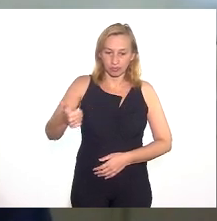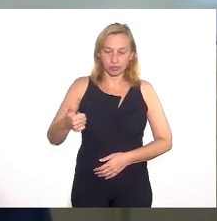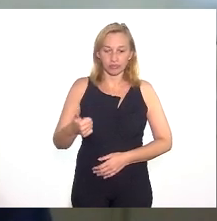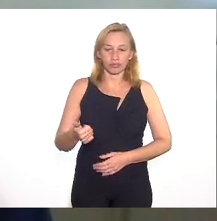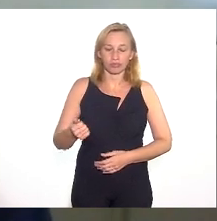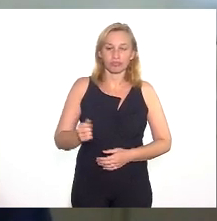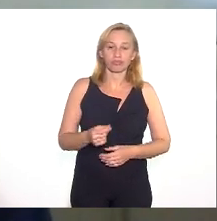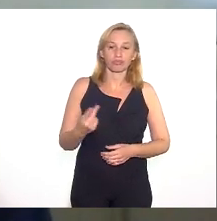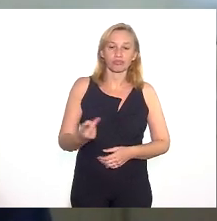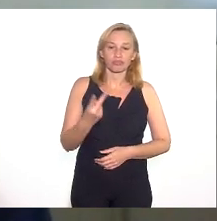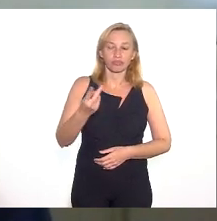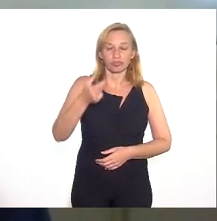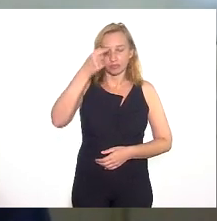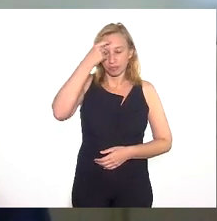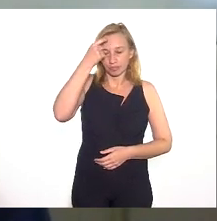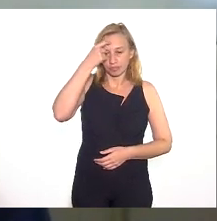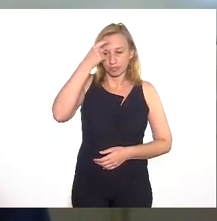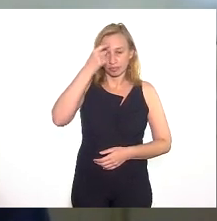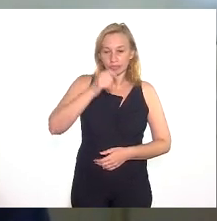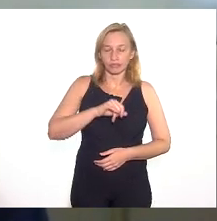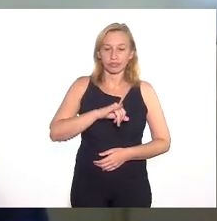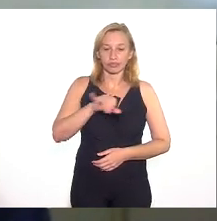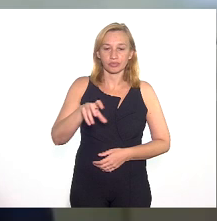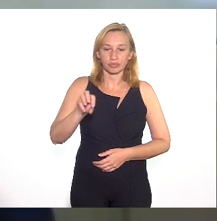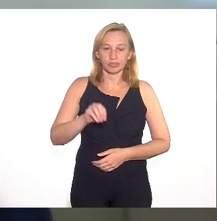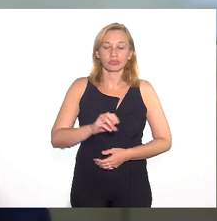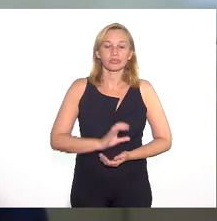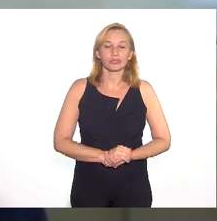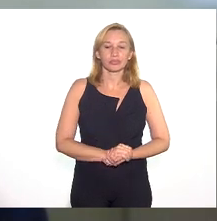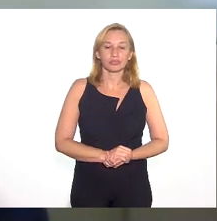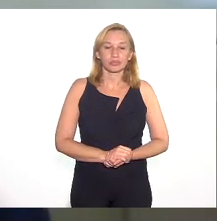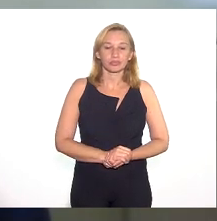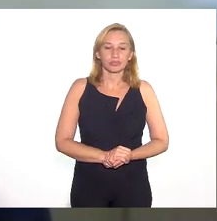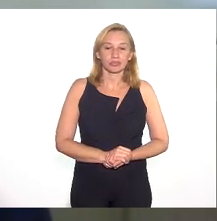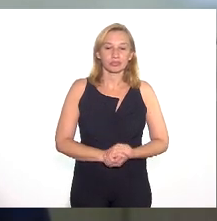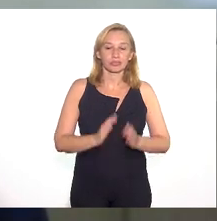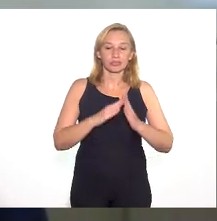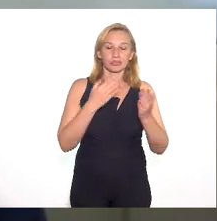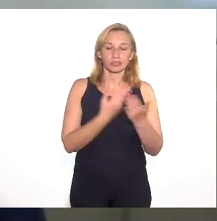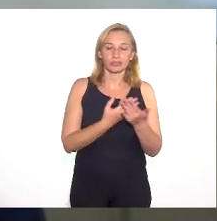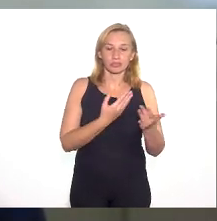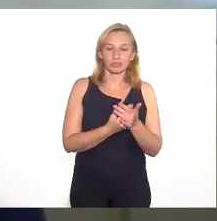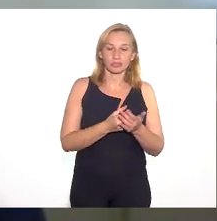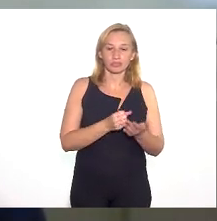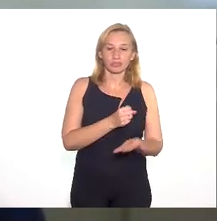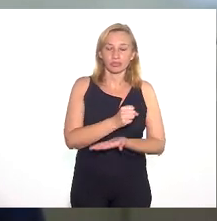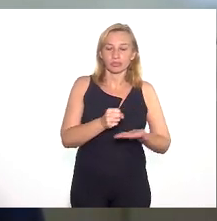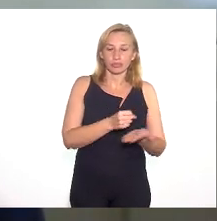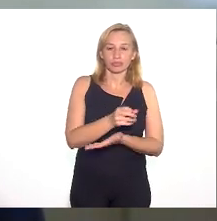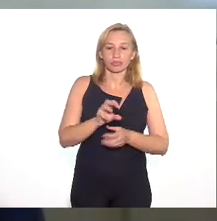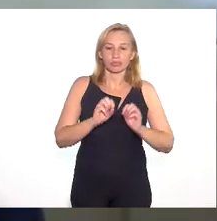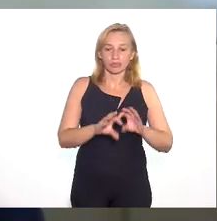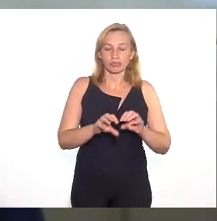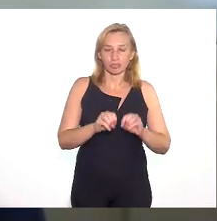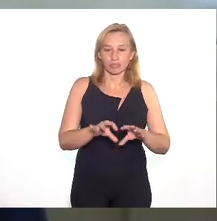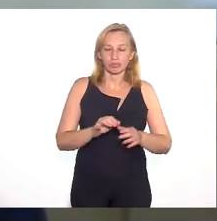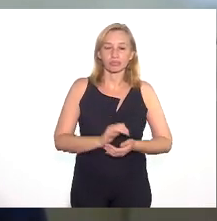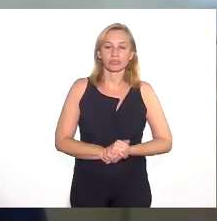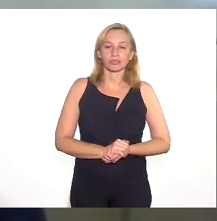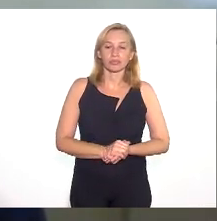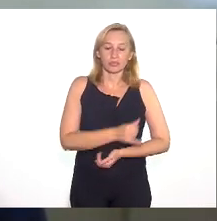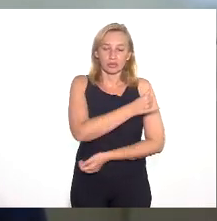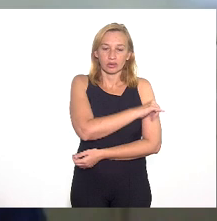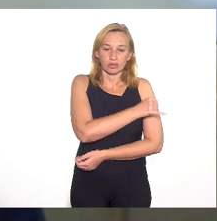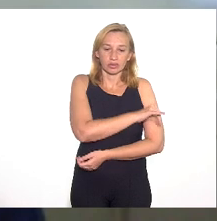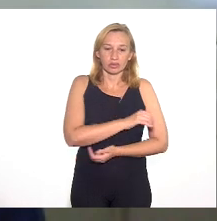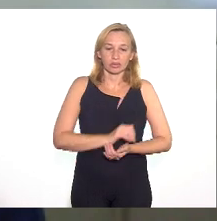a preservação da memória de João Cândido Felisberto em escolas de educação básica do Rio de Janeiro, na forma que menciona.